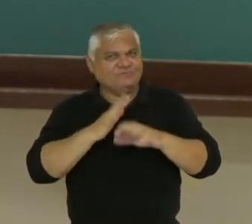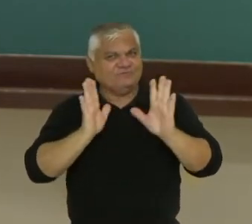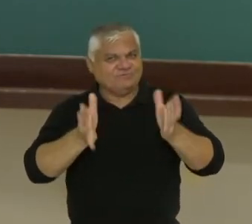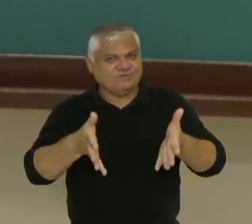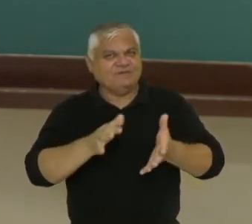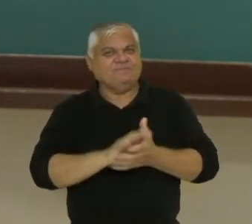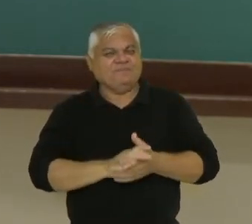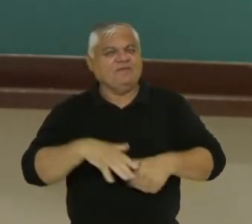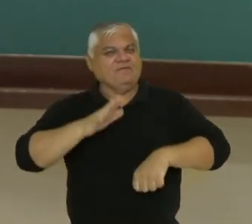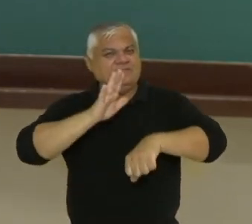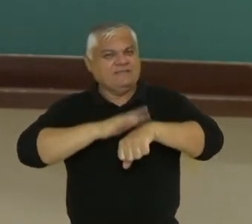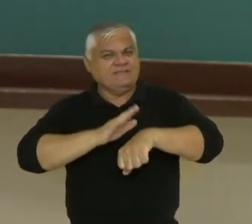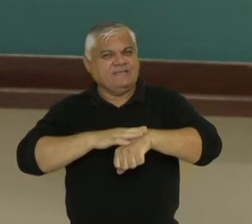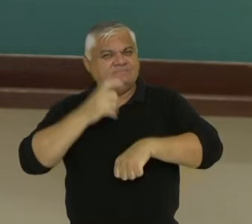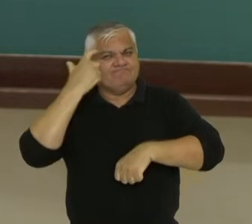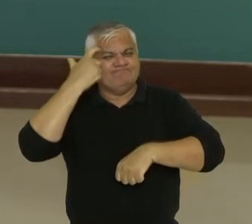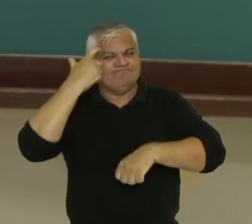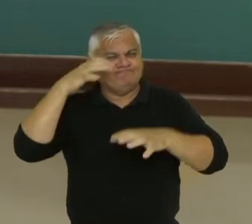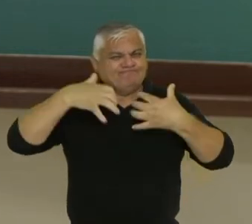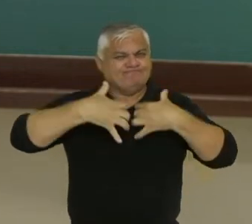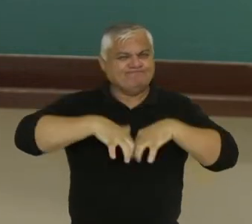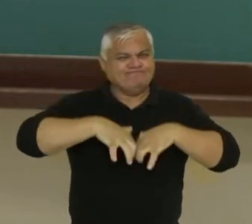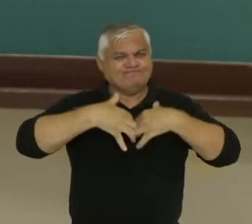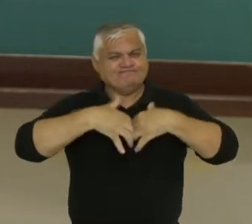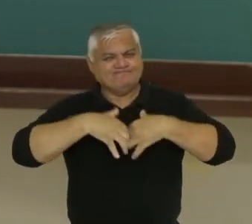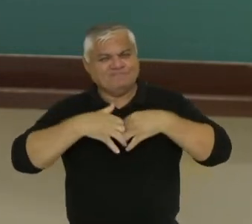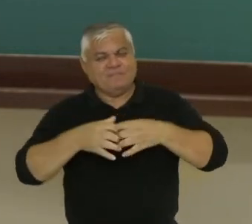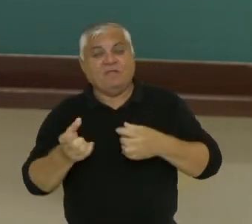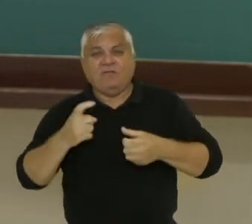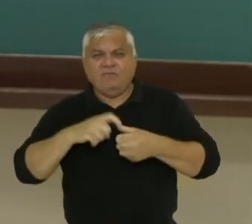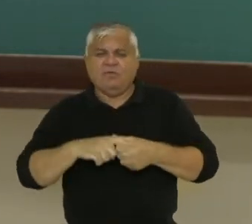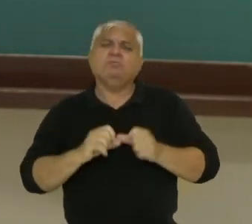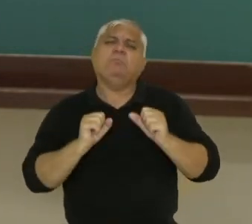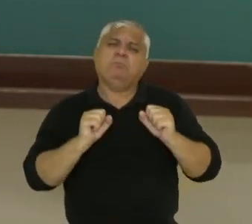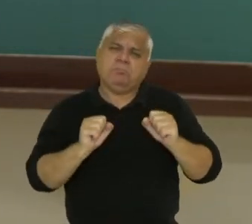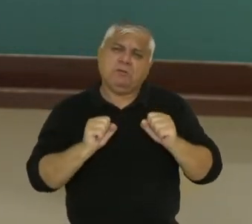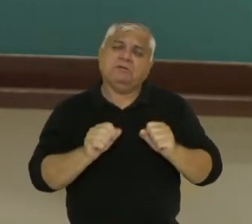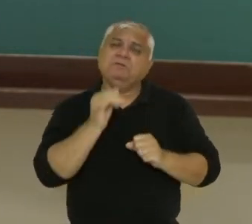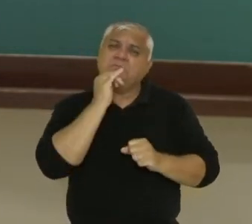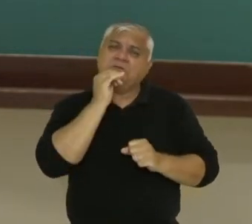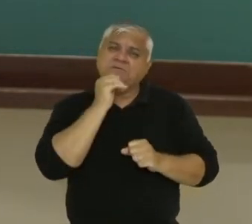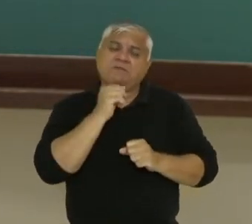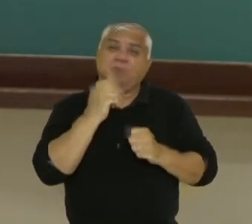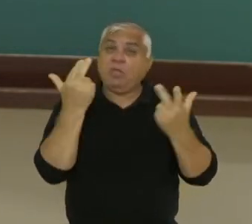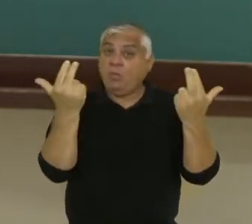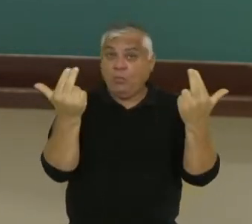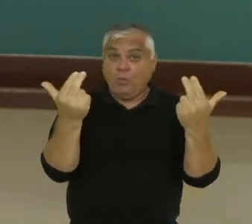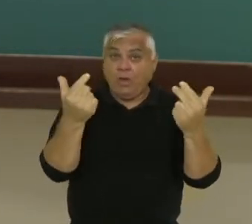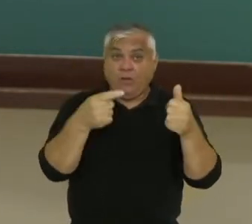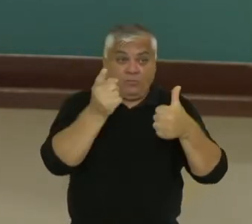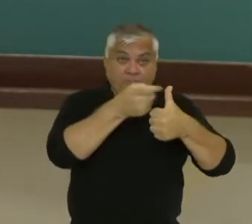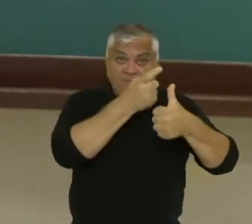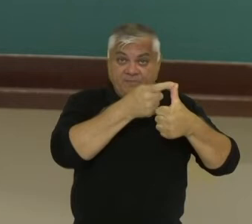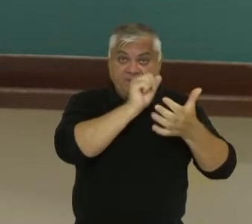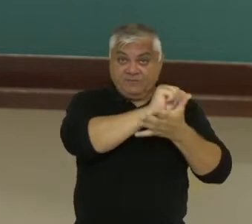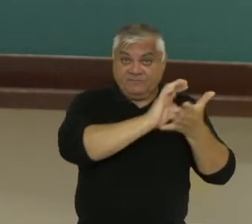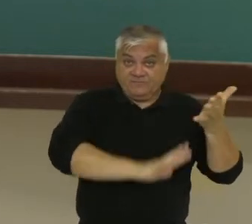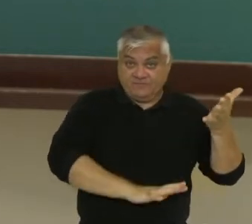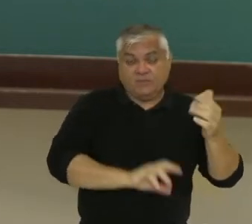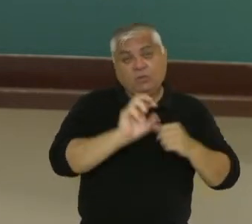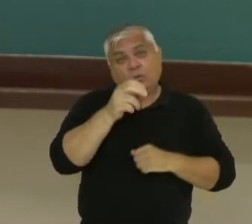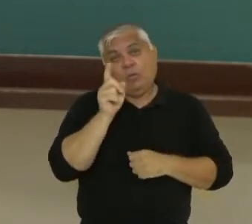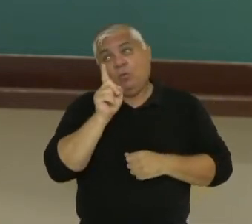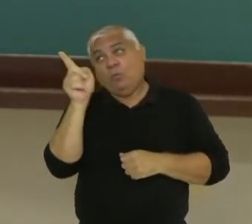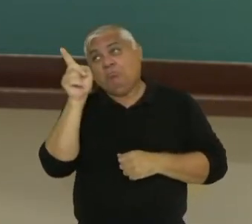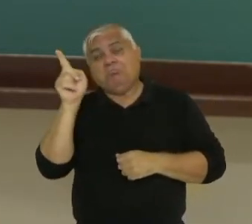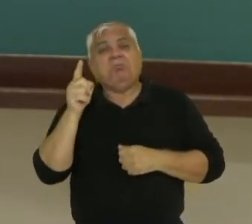tributação. Vou dar um tempinho para vocês resolverem e volto. Vocês podem fazer daquela maneira que eu resolvi o exercício anterior, ou nesse